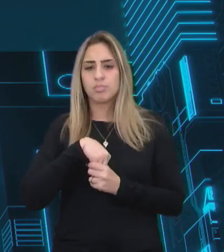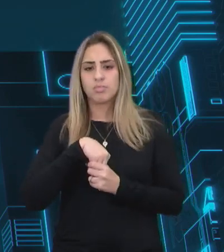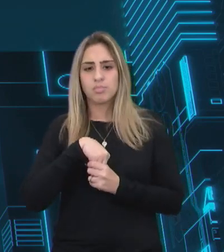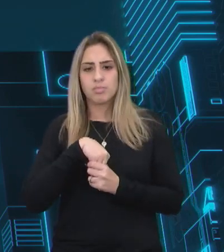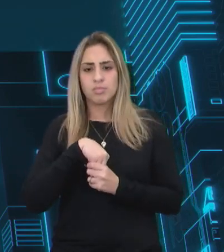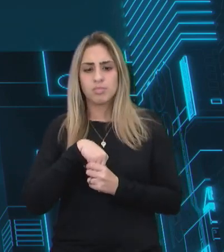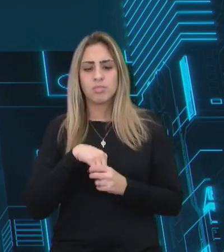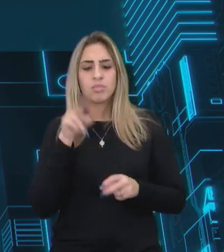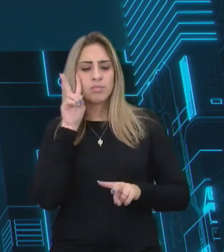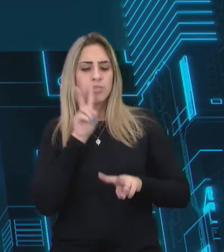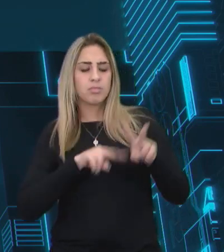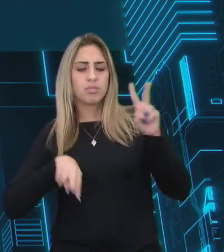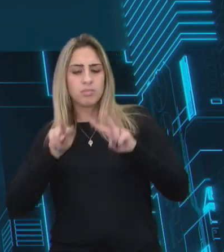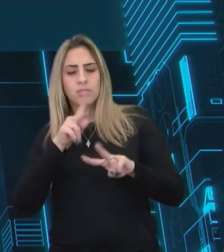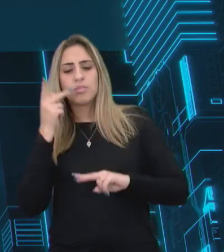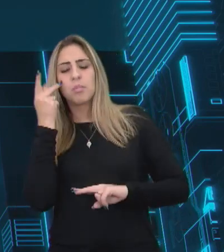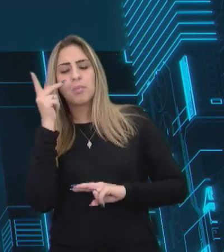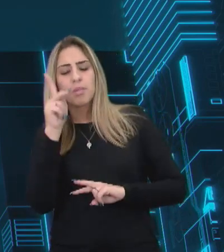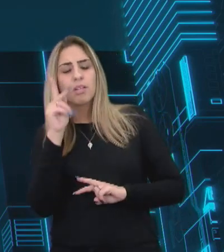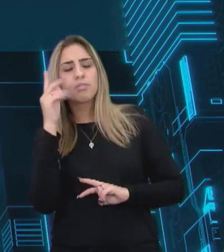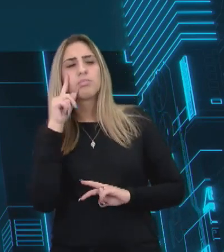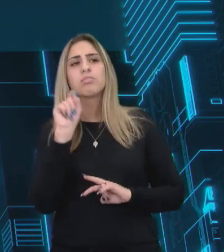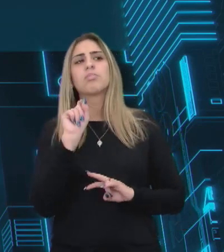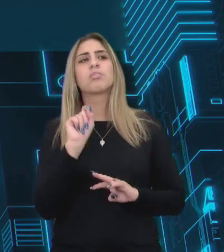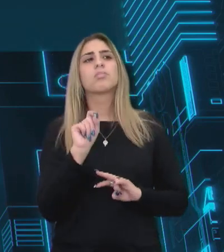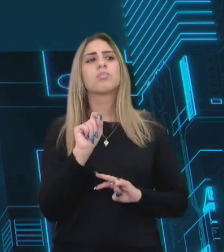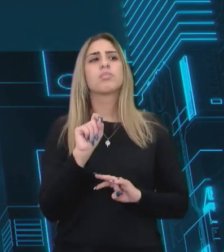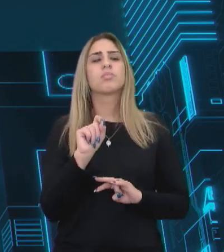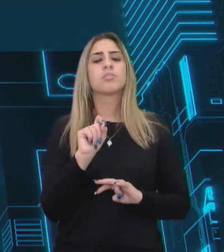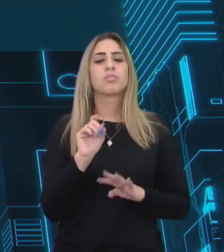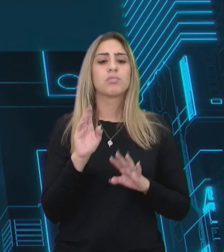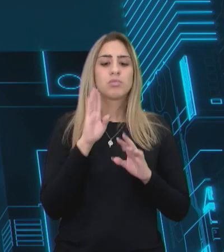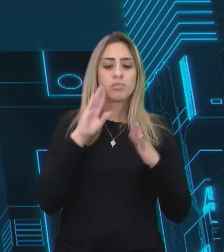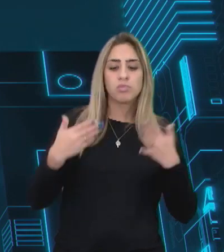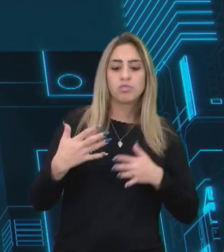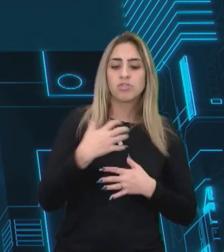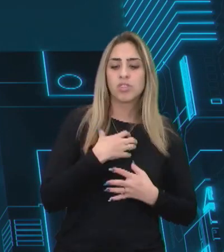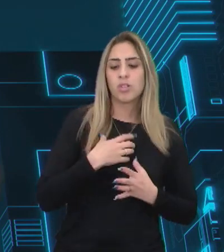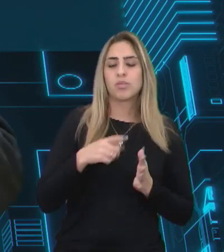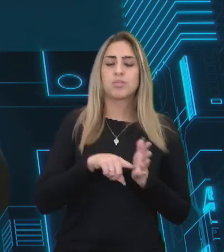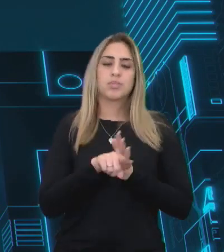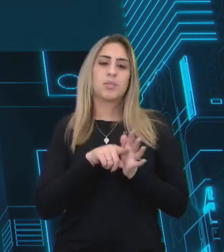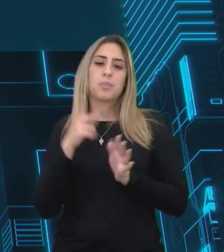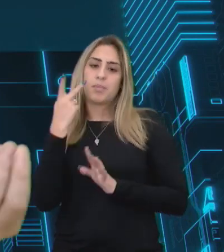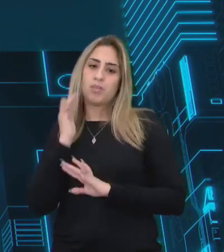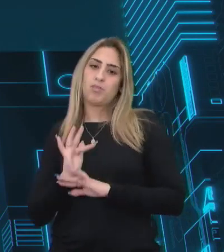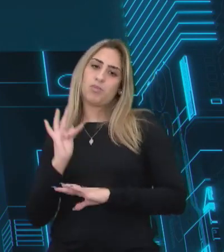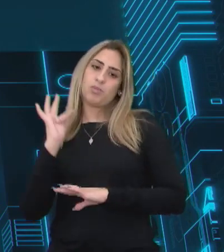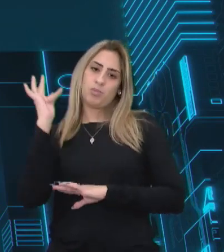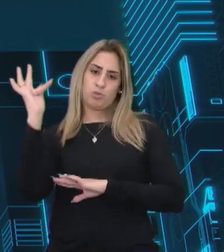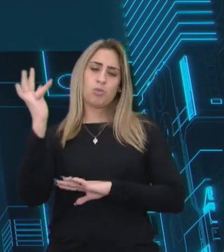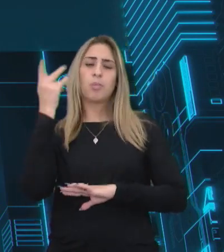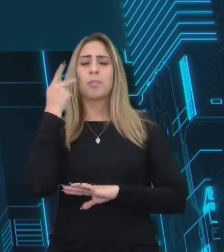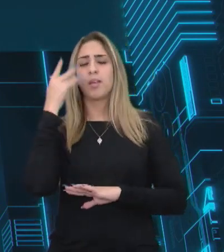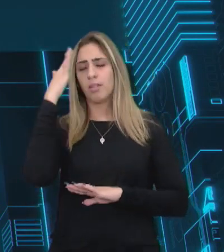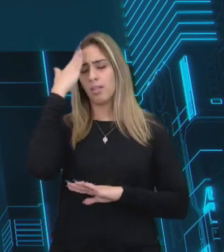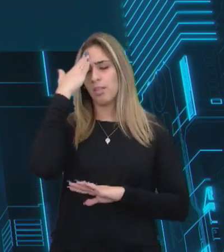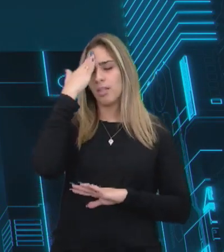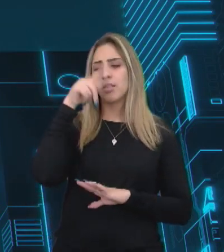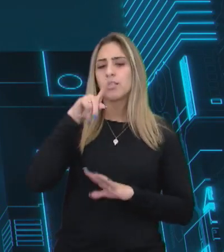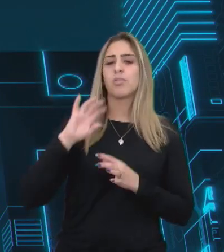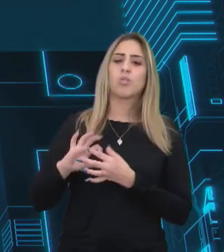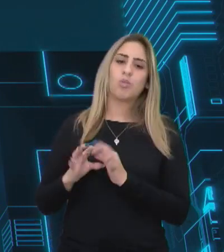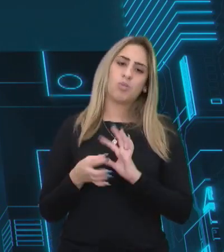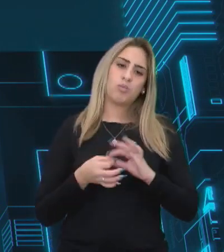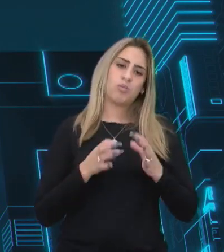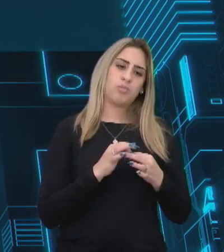área audiovisual para que sejam também fontes de pesquisa para o futuro, para que a gente entenda os nossos contextos.